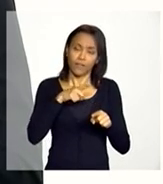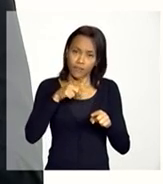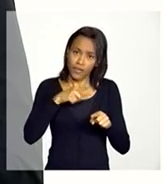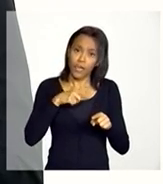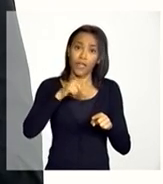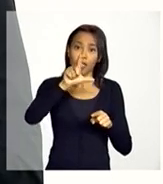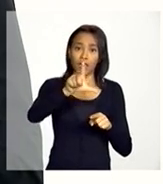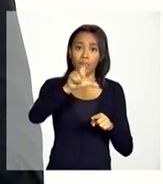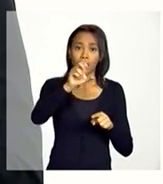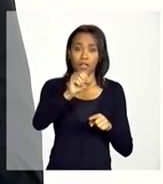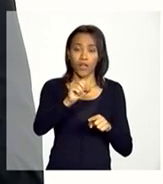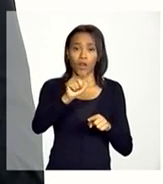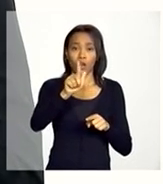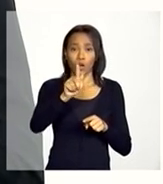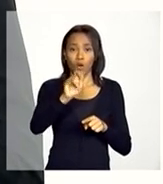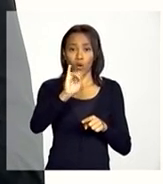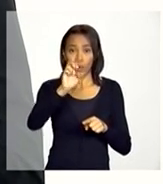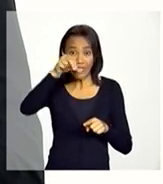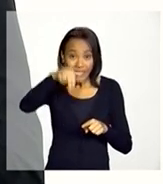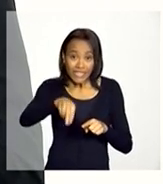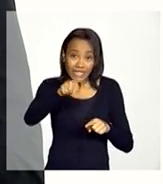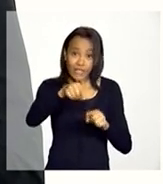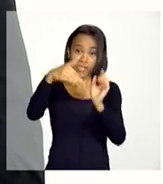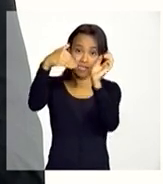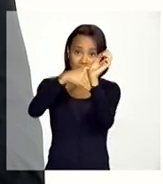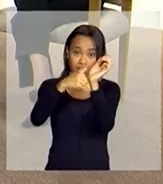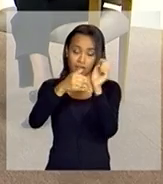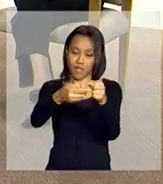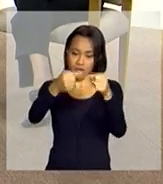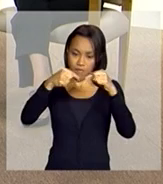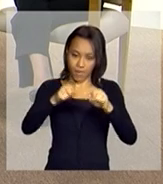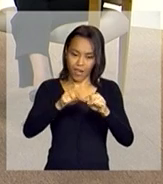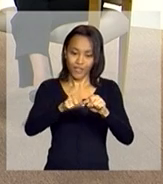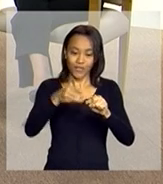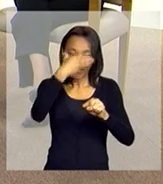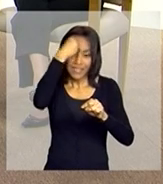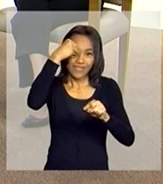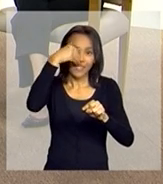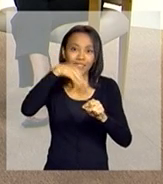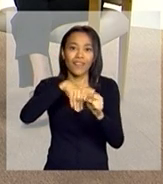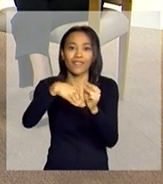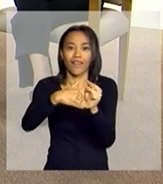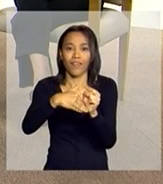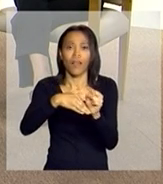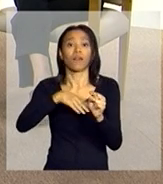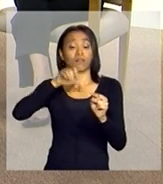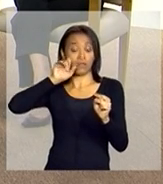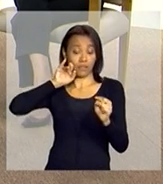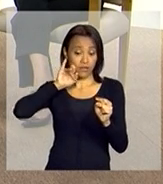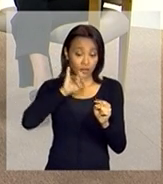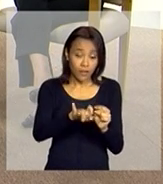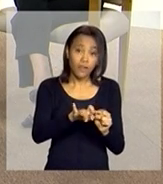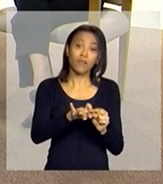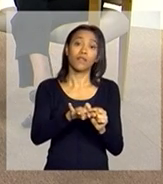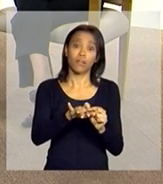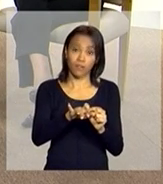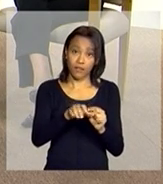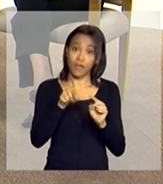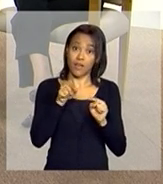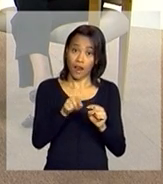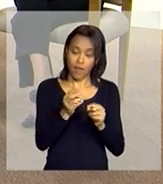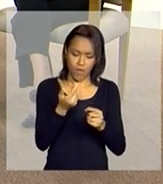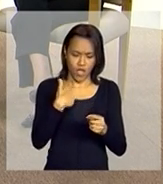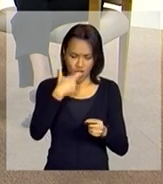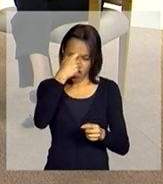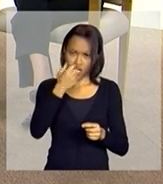login e senha e embaixo tem a opção esqueci minha senha clica na opção esqueci minha senha e preencha